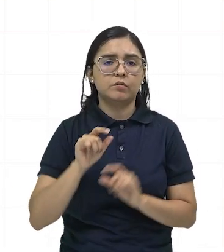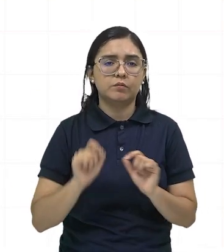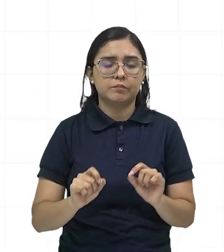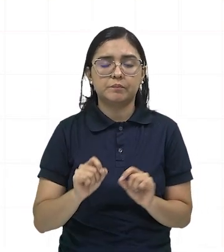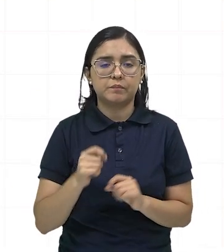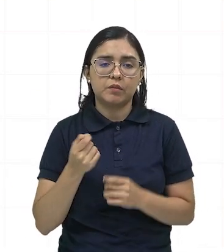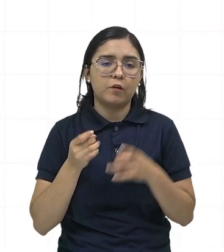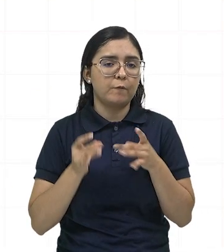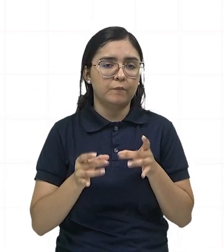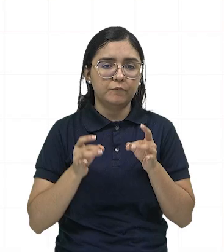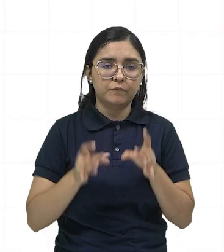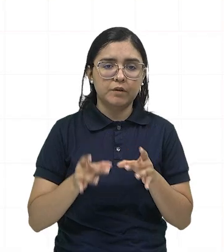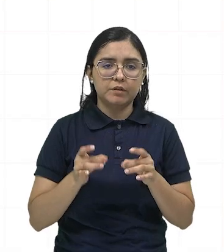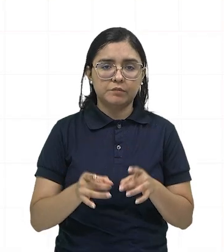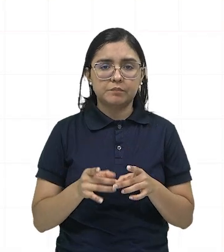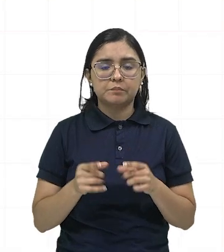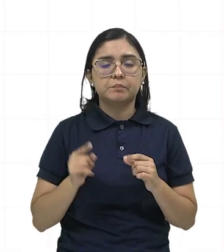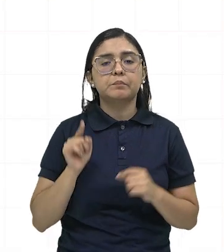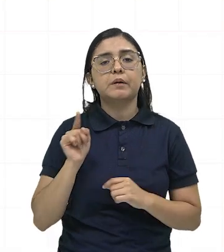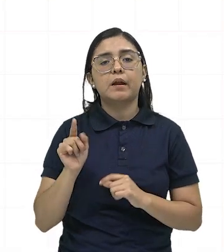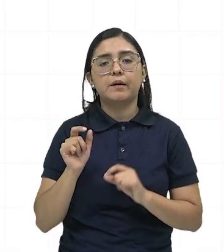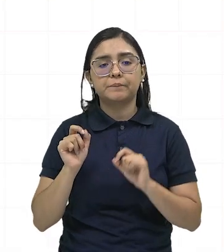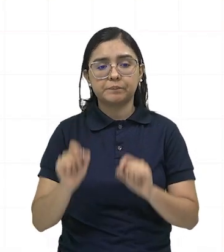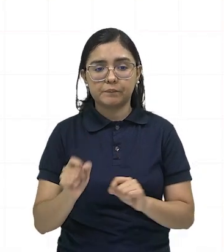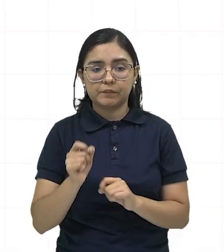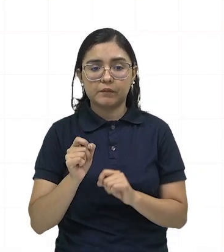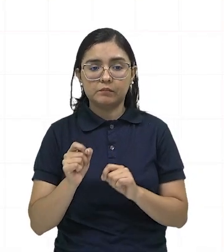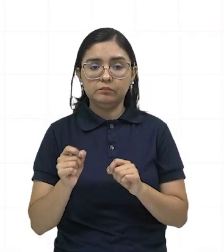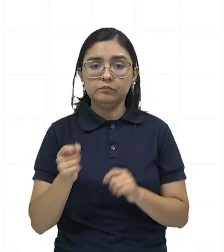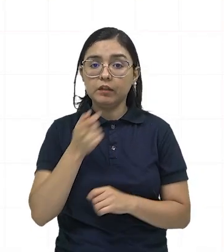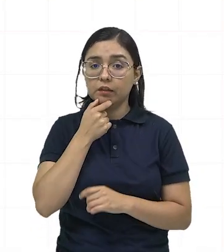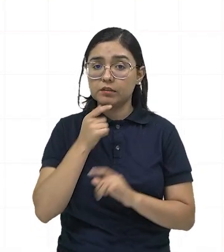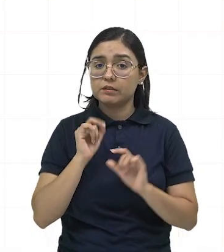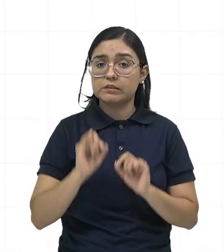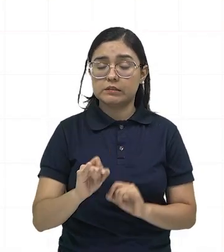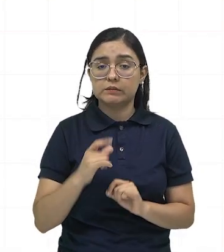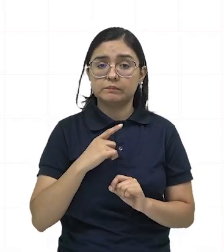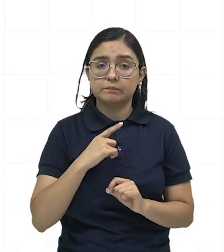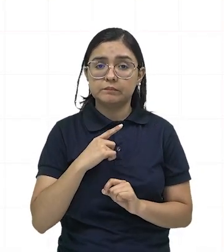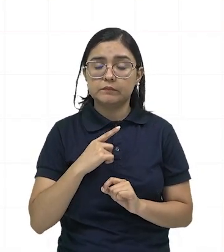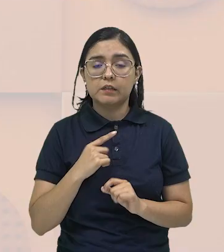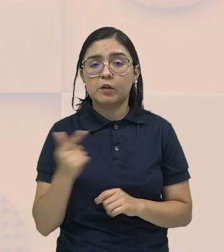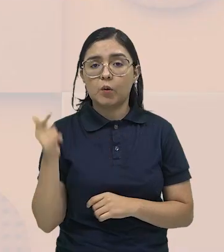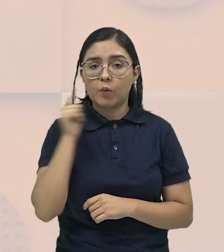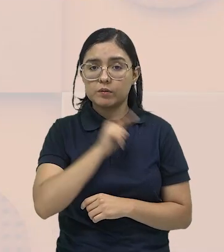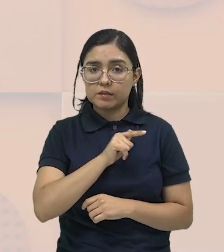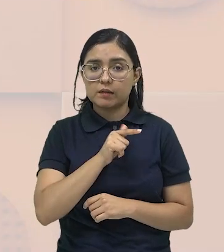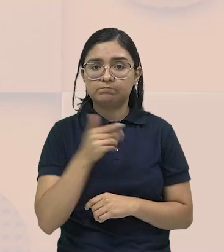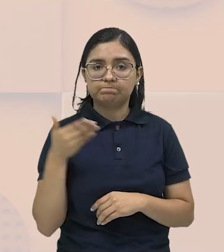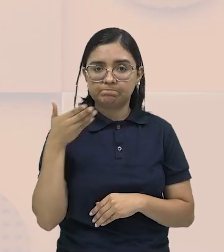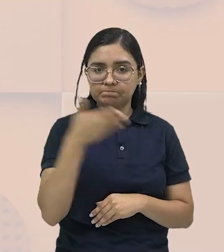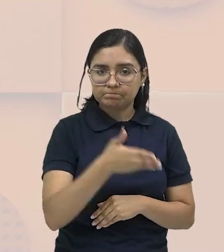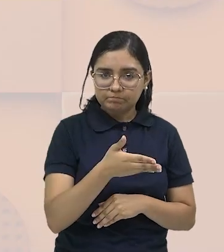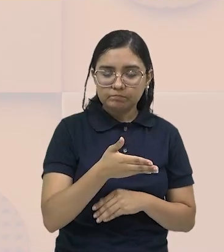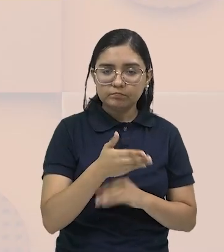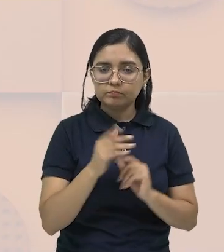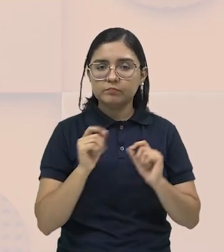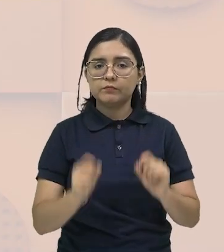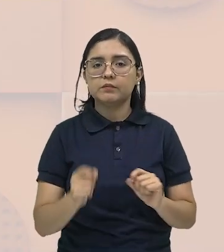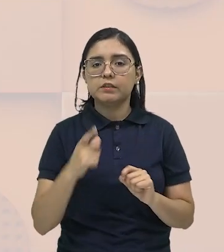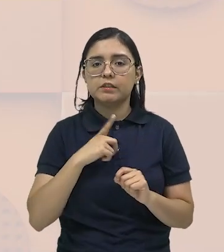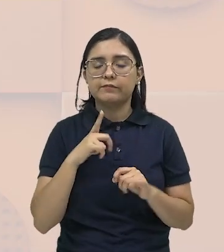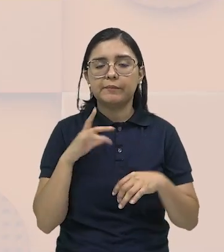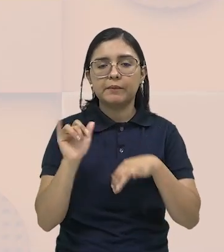não comercializem com a Inglaterra. Então, se ele é incapaz de atingir o território inglês, ele vai fazer o quê? Ele vai